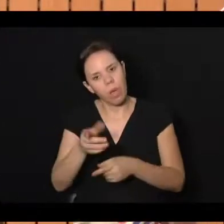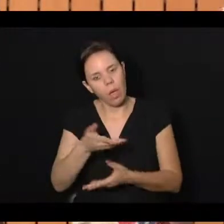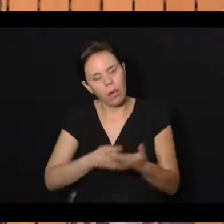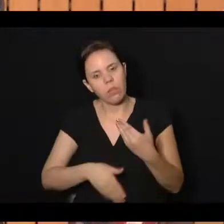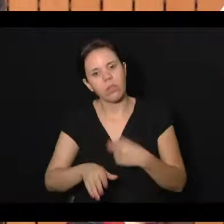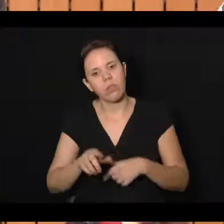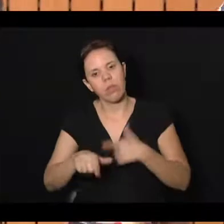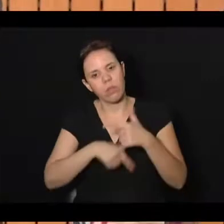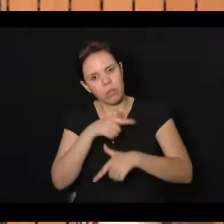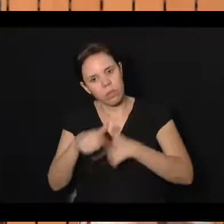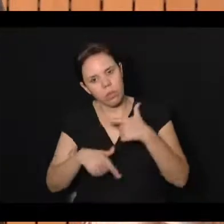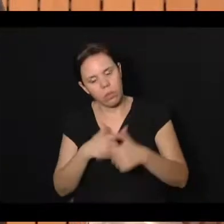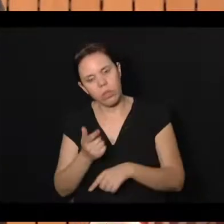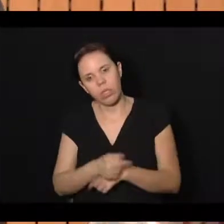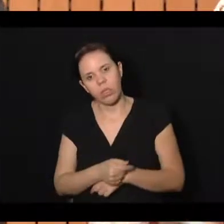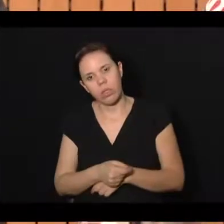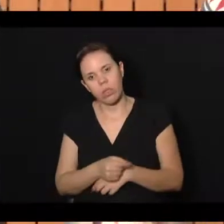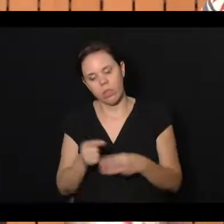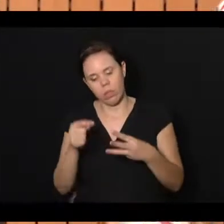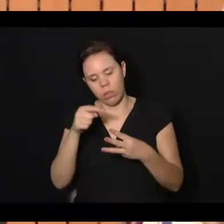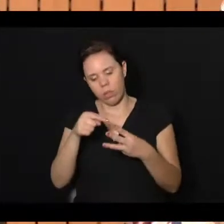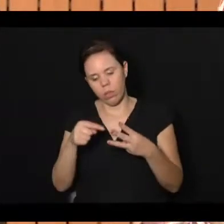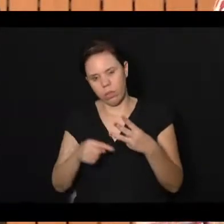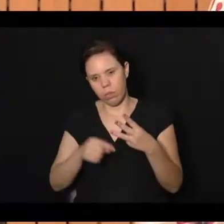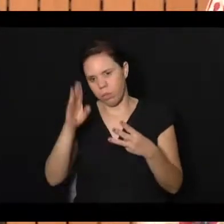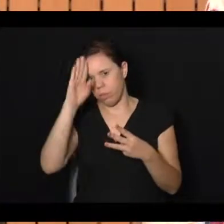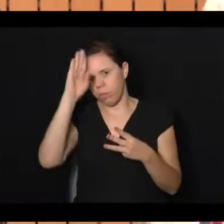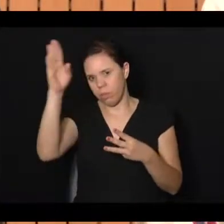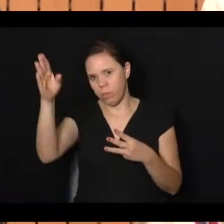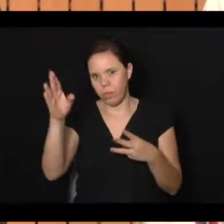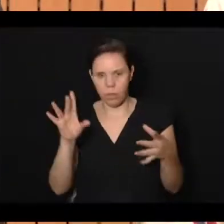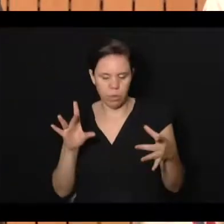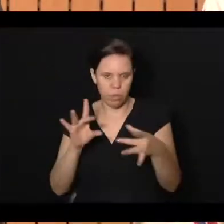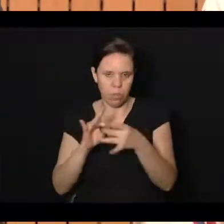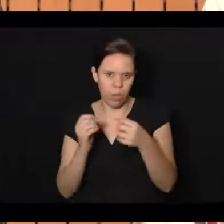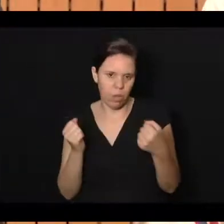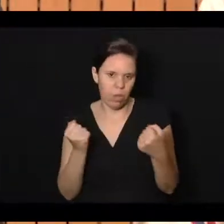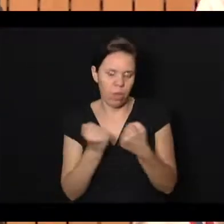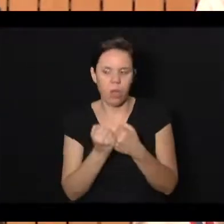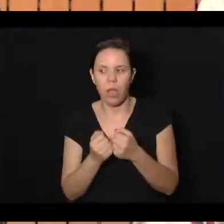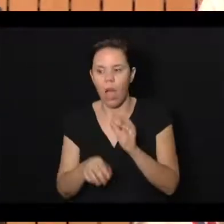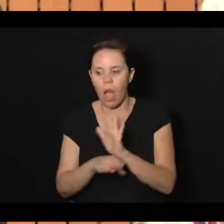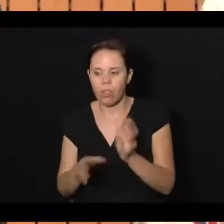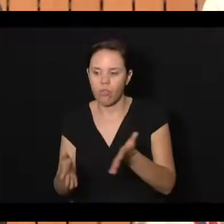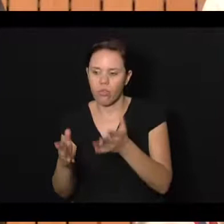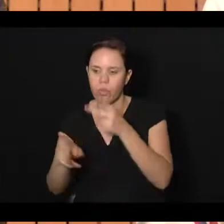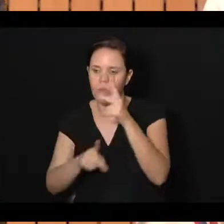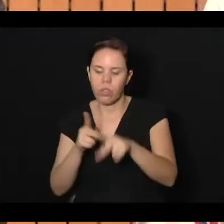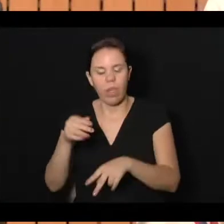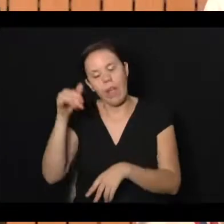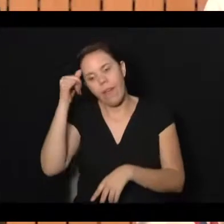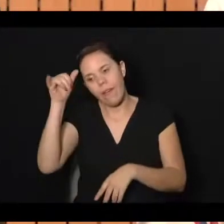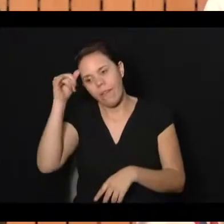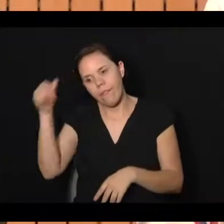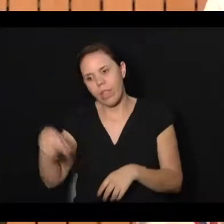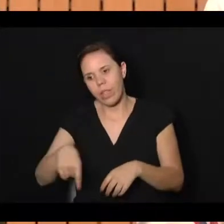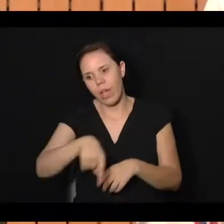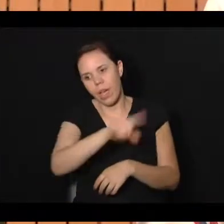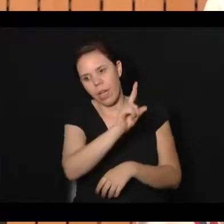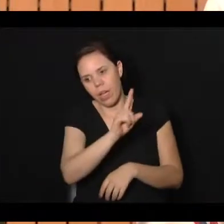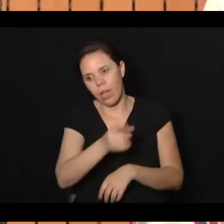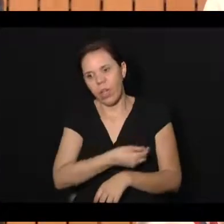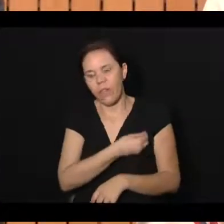principais redes que fazem com que a pessoa evite com que as pessoas vão para a rua quando absorva estudo vai pra rua geralmente